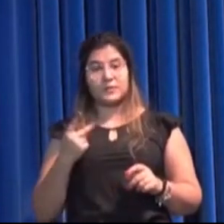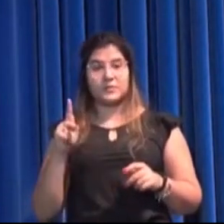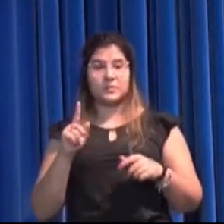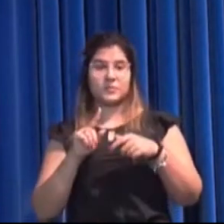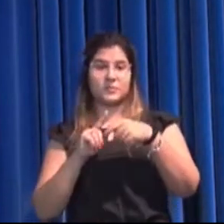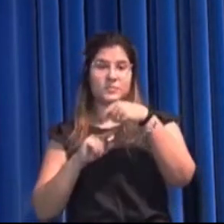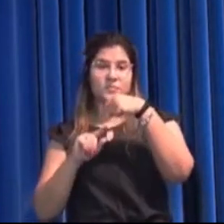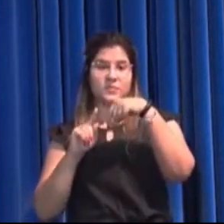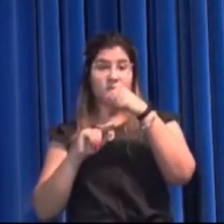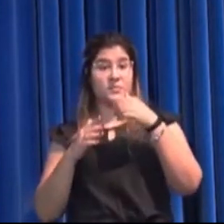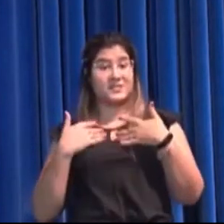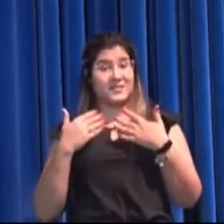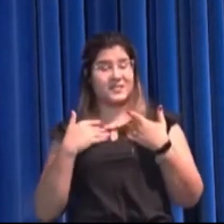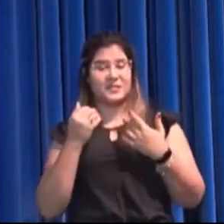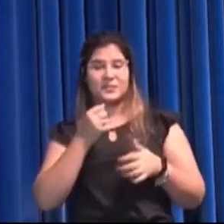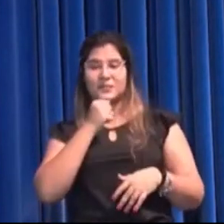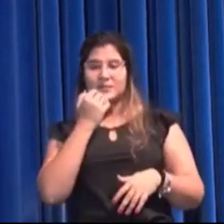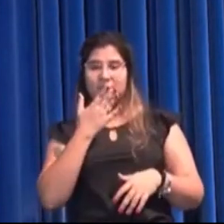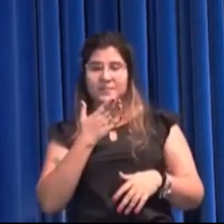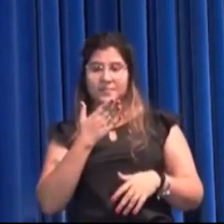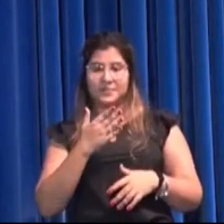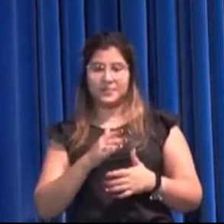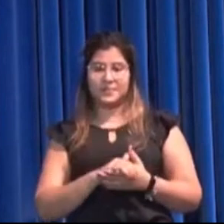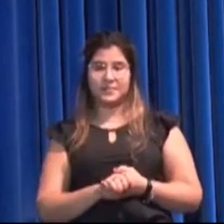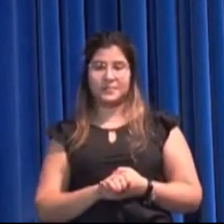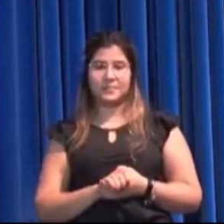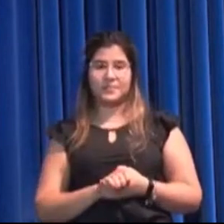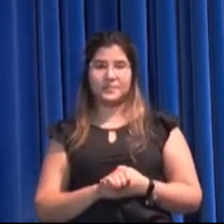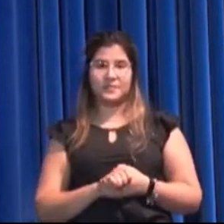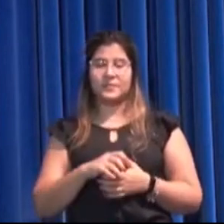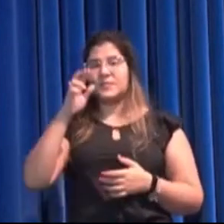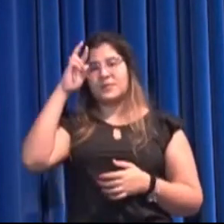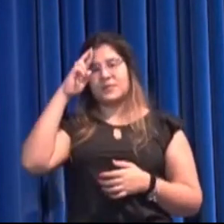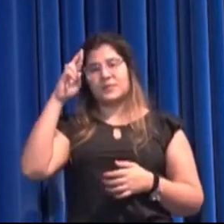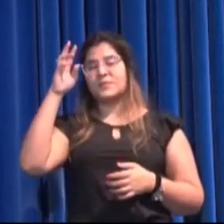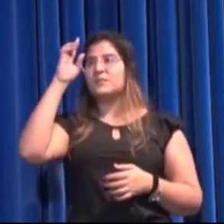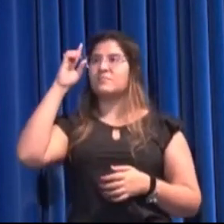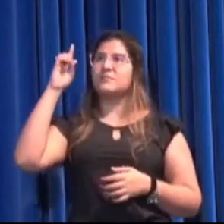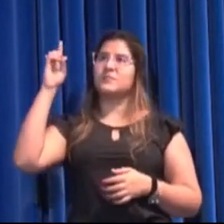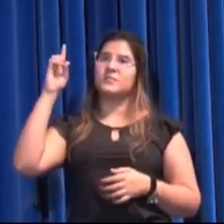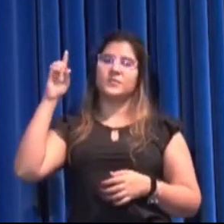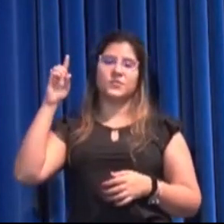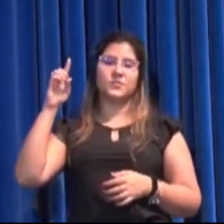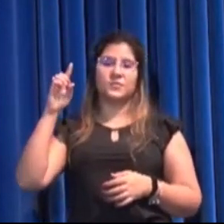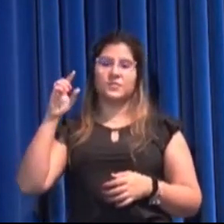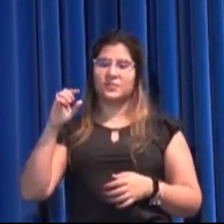se alegrem do bem. Ah, Senhor Deus, não repulses o teu